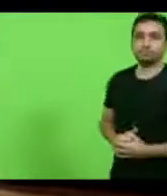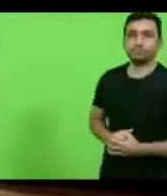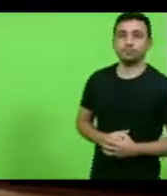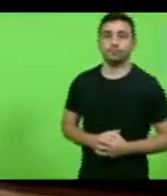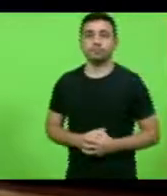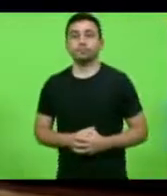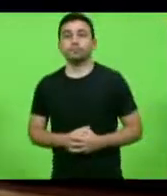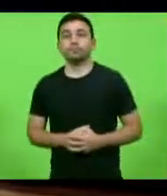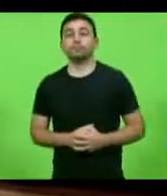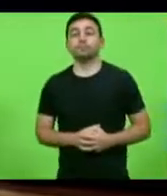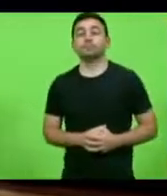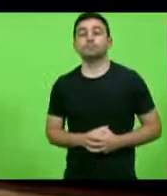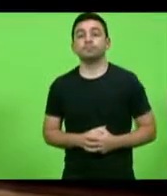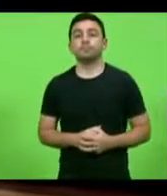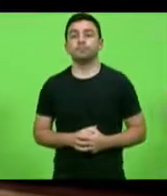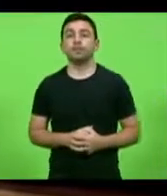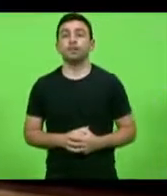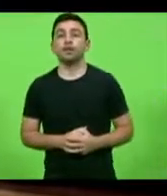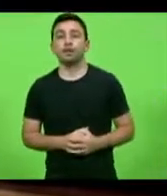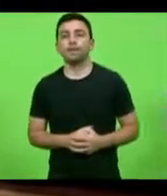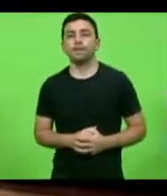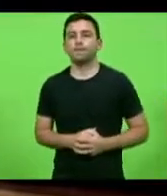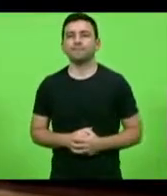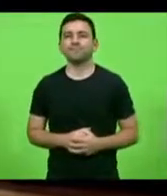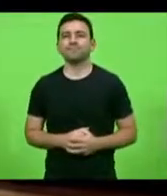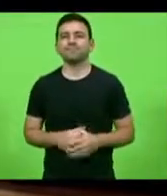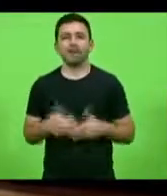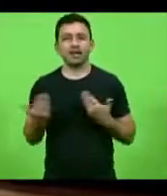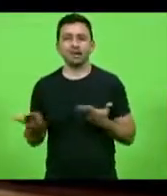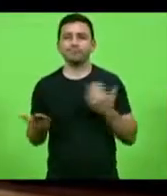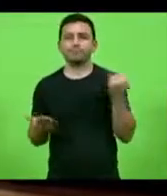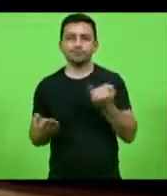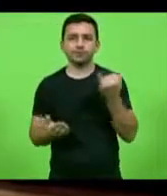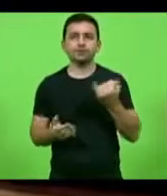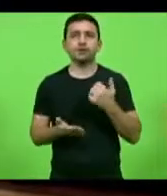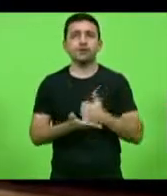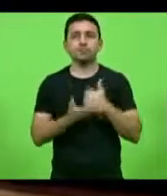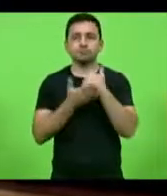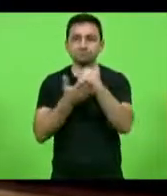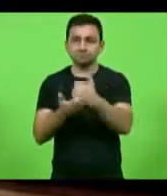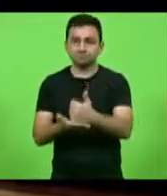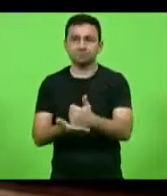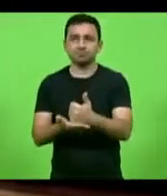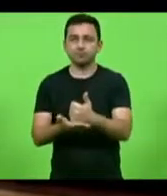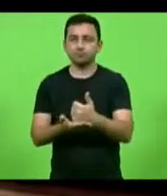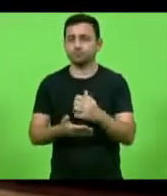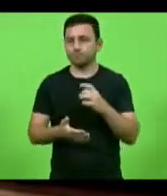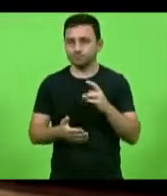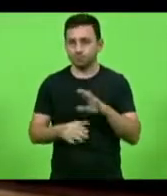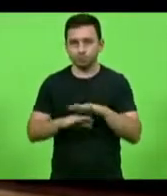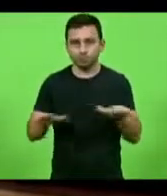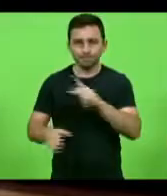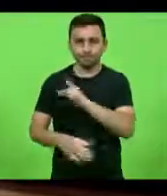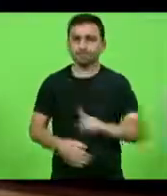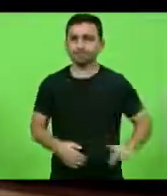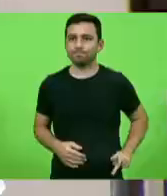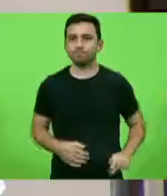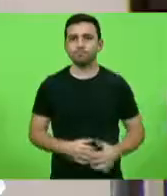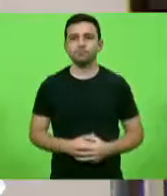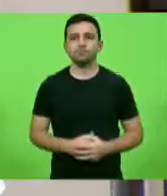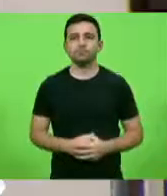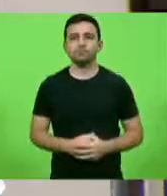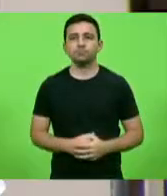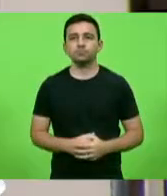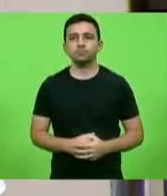Minotto, mas que traz uma importante contribuição. É apenas isso, deputado, presidente Mauro.